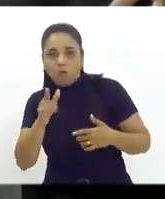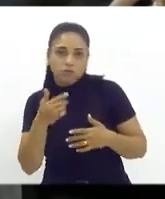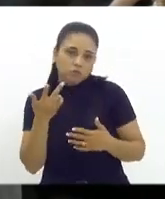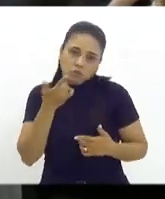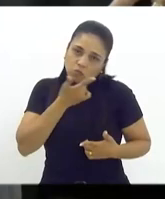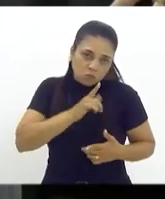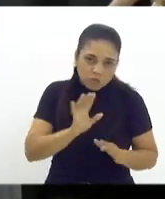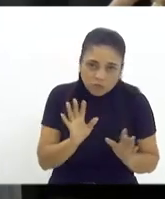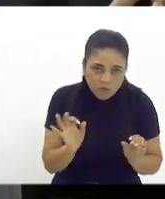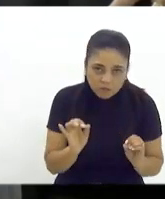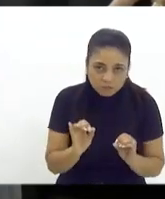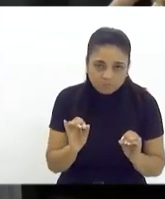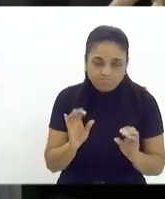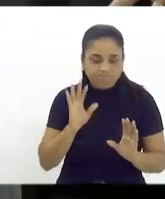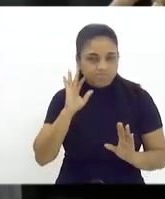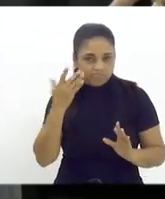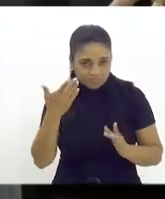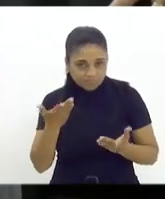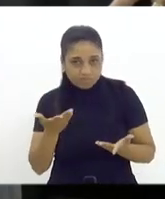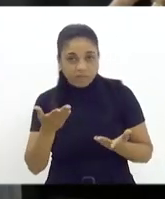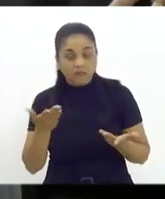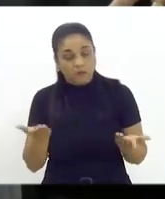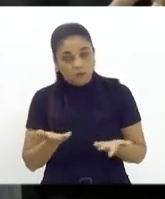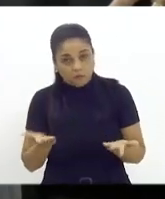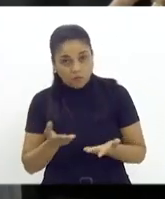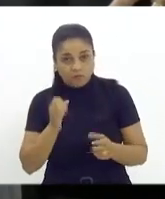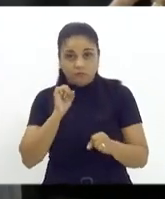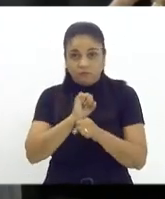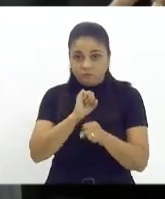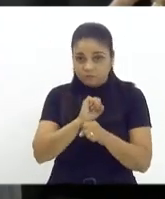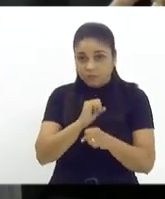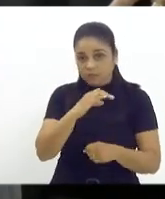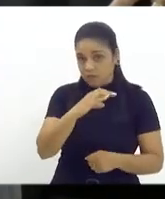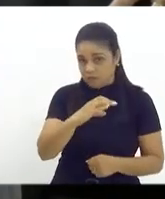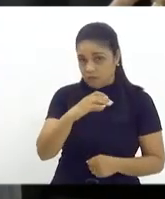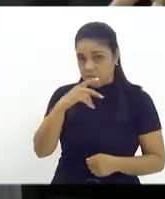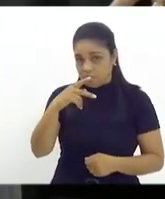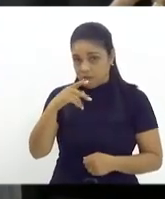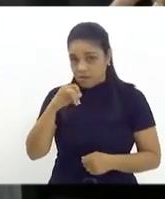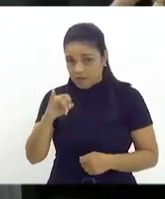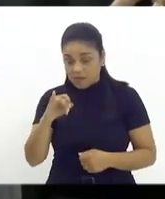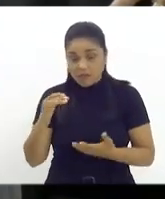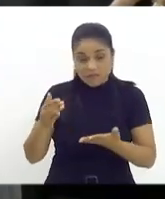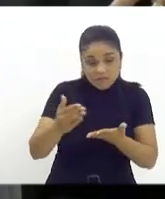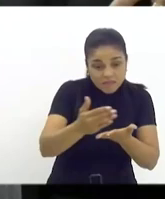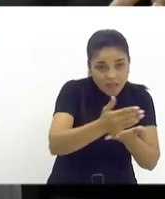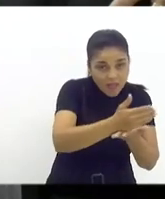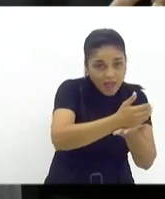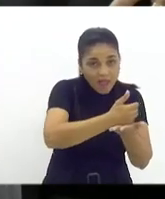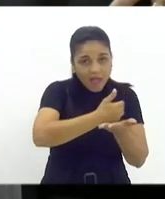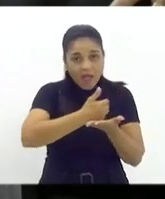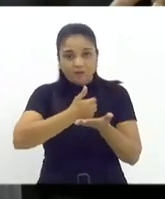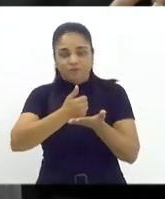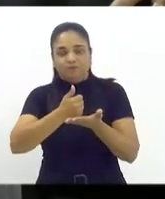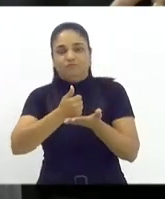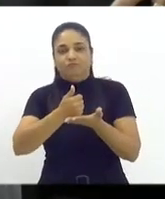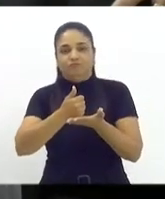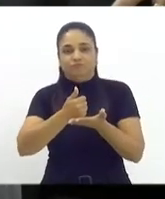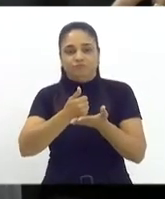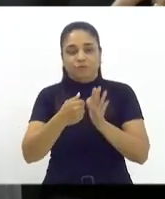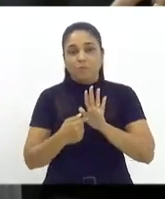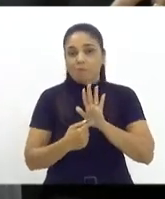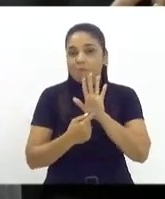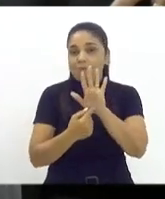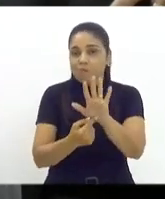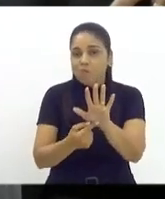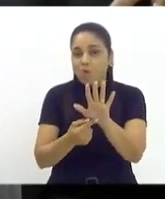evidentemente a expectativa Nossa aqui na CPI é produzidados empíricos que joguem a luz